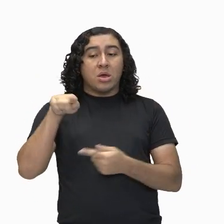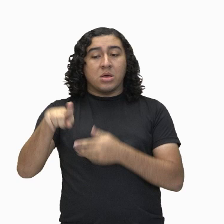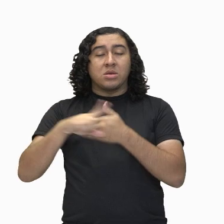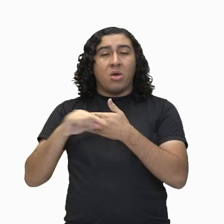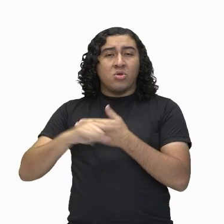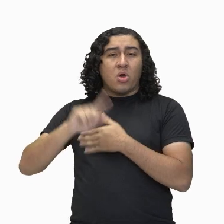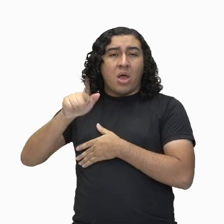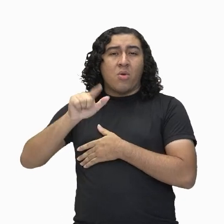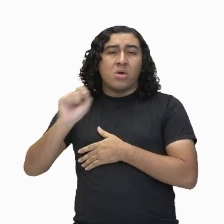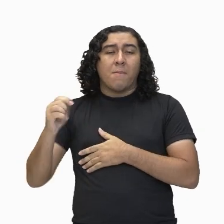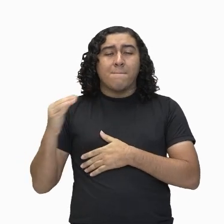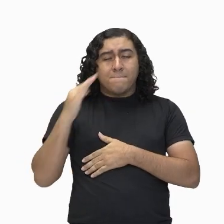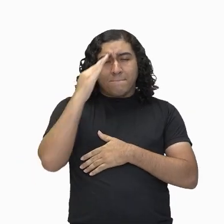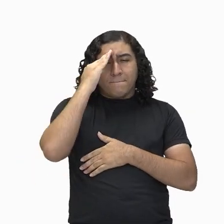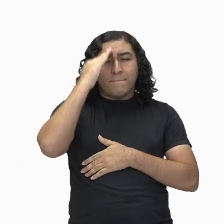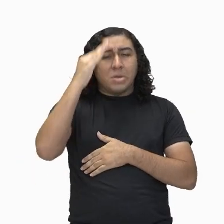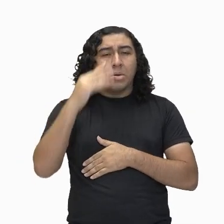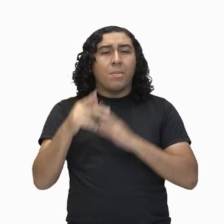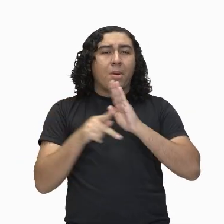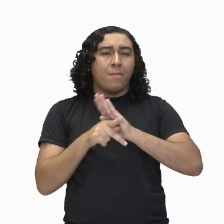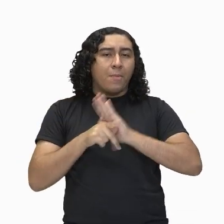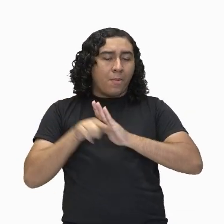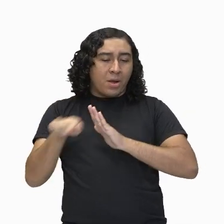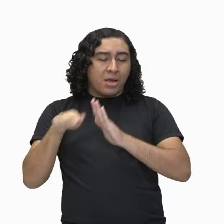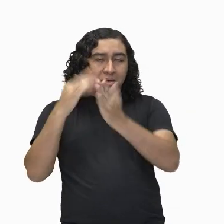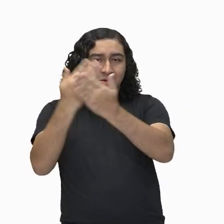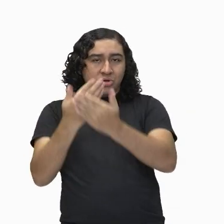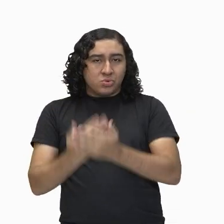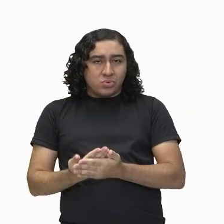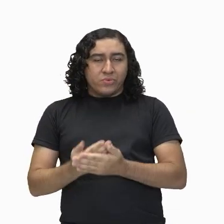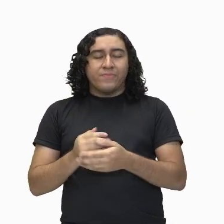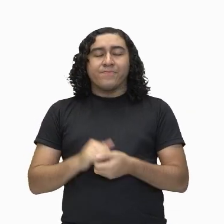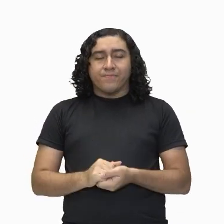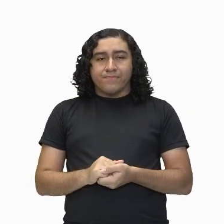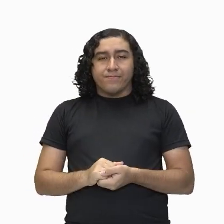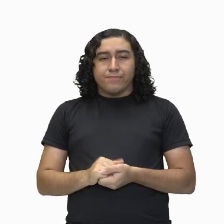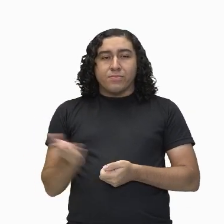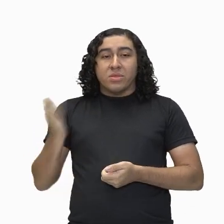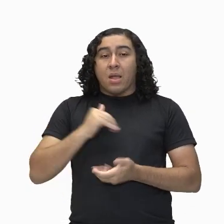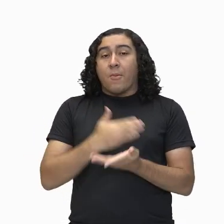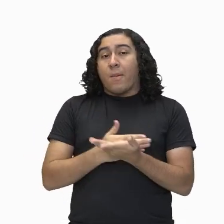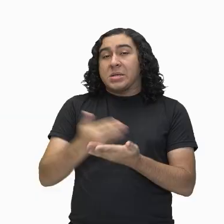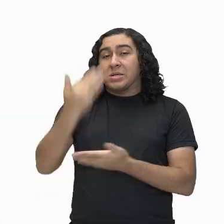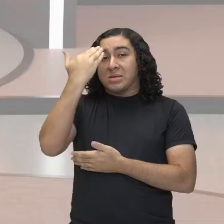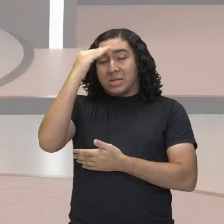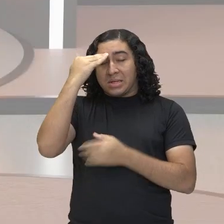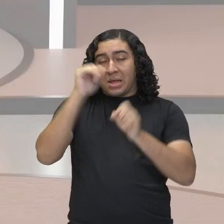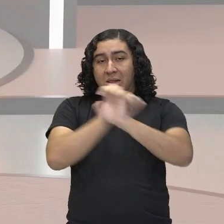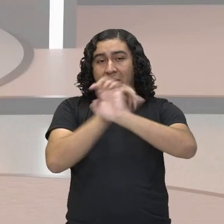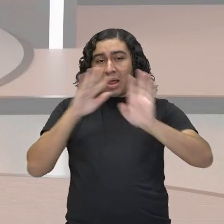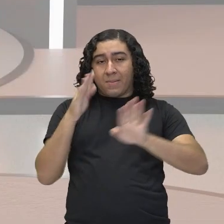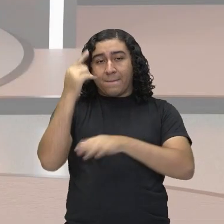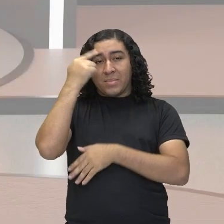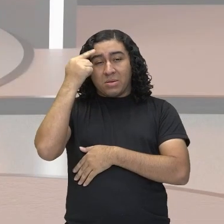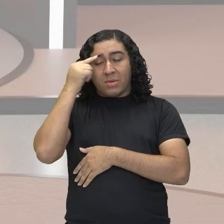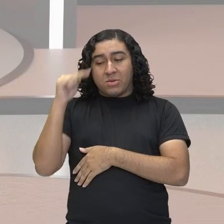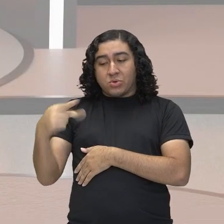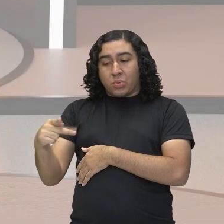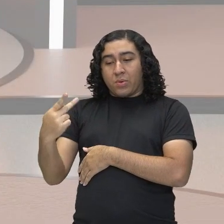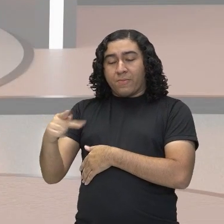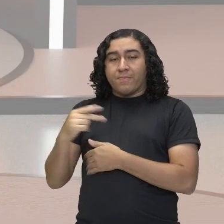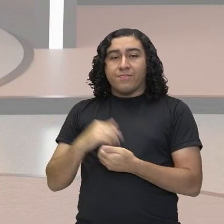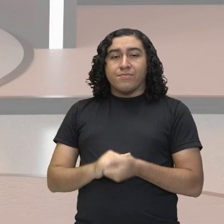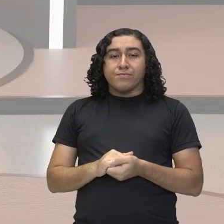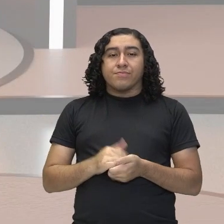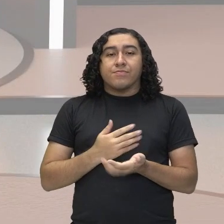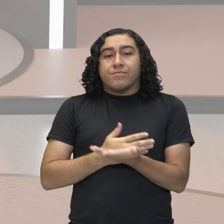grande expoente desse existencialismo aí, tá bom? Vamos começar a entender então esse pensamento de Sartre? Vamos conversar